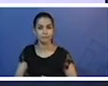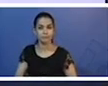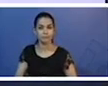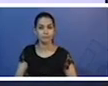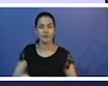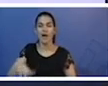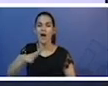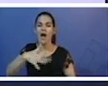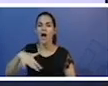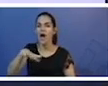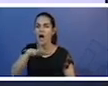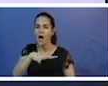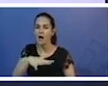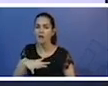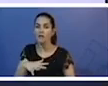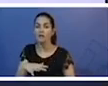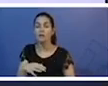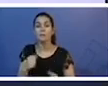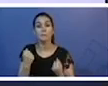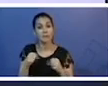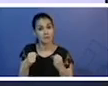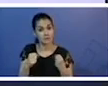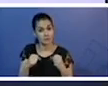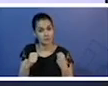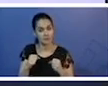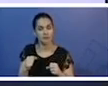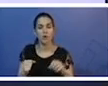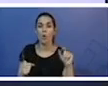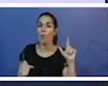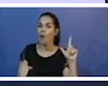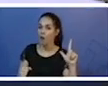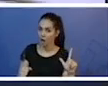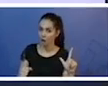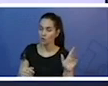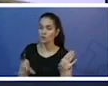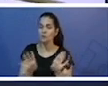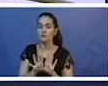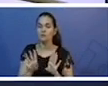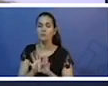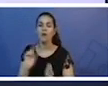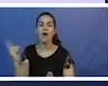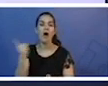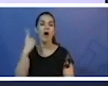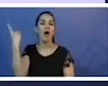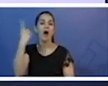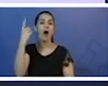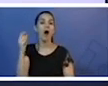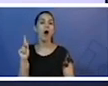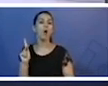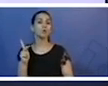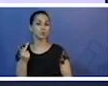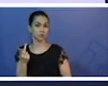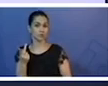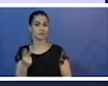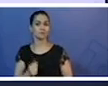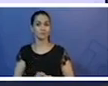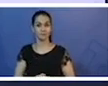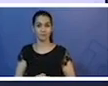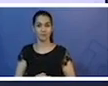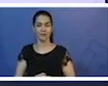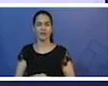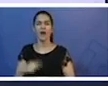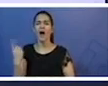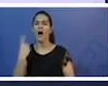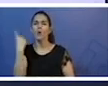A área depende de um lado e da altura relativa a esse lado. É a altura que